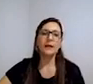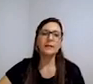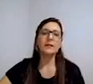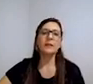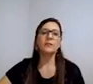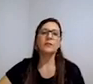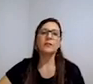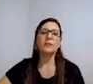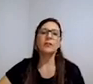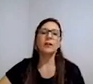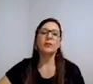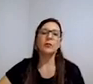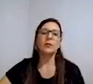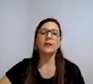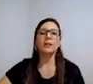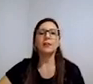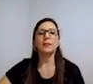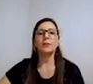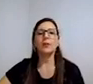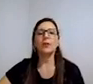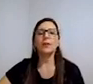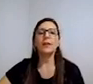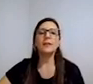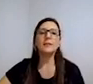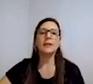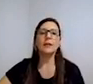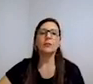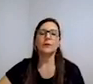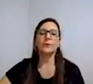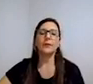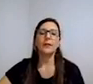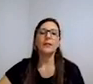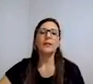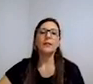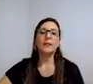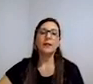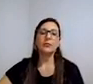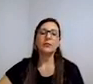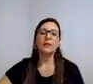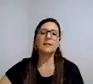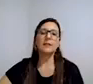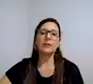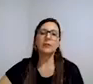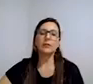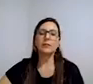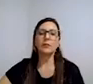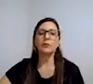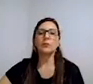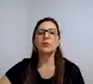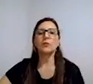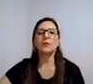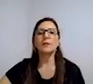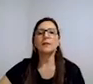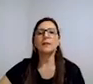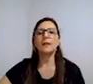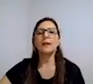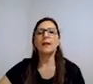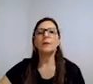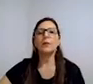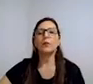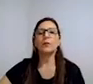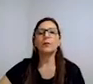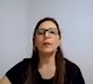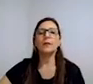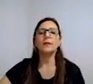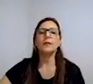e esta é dividida em uma unidade ainda menor, que é a célula. E dentro da célula nós temos uma substância, que é